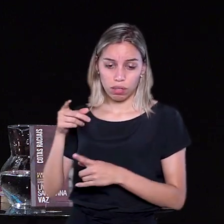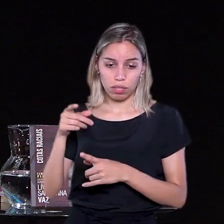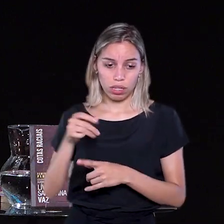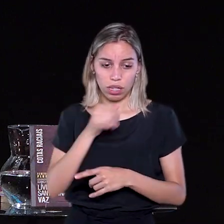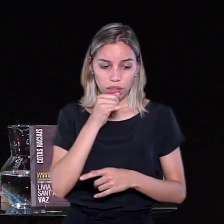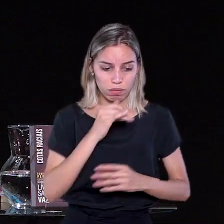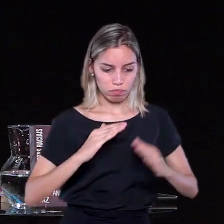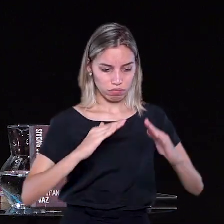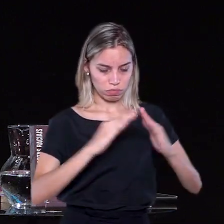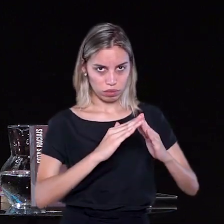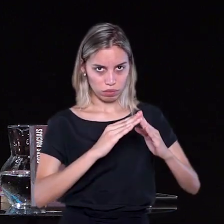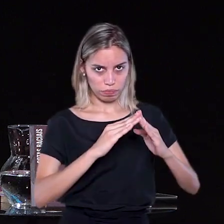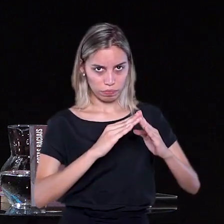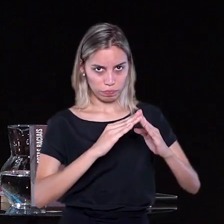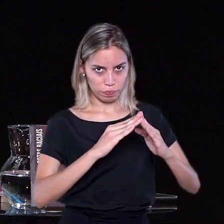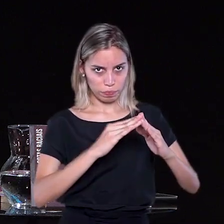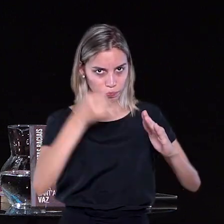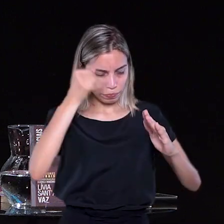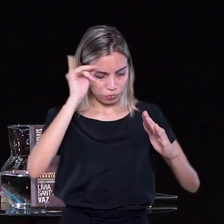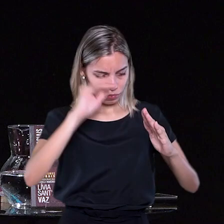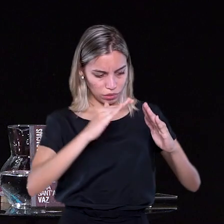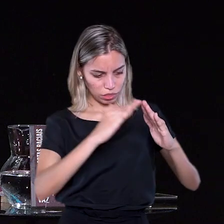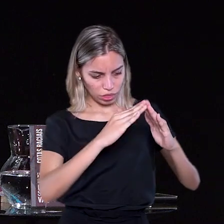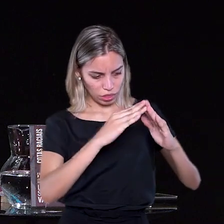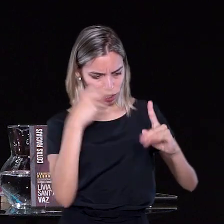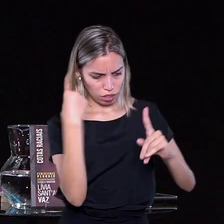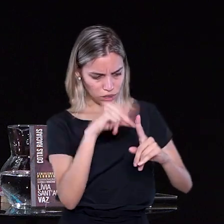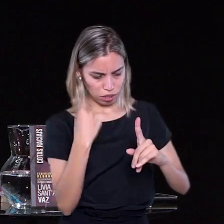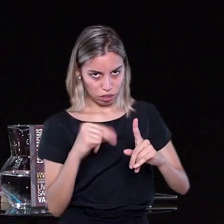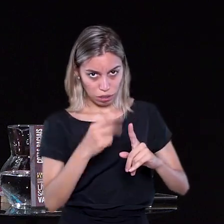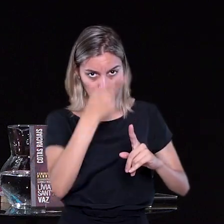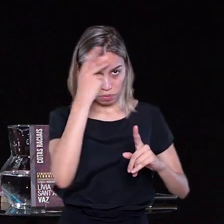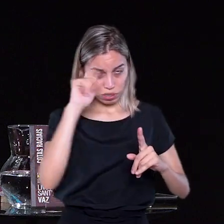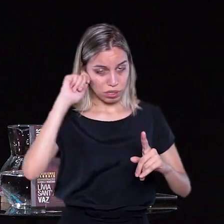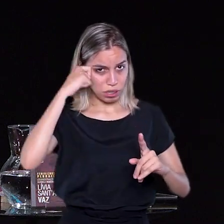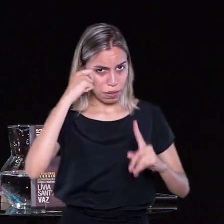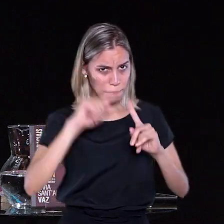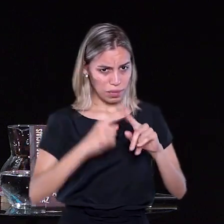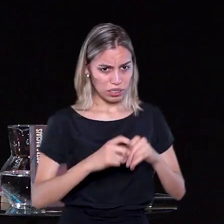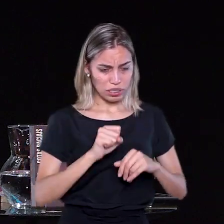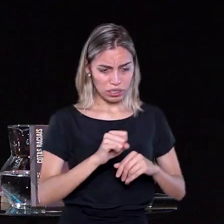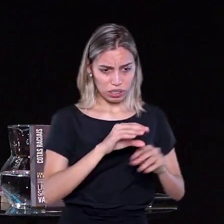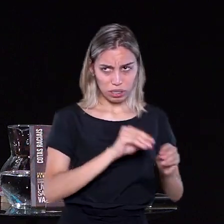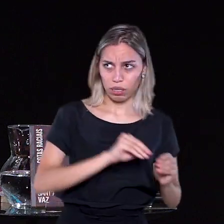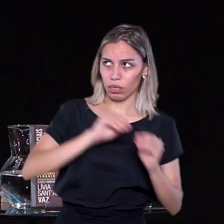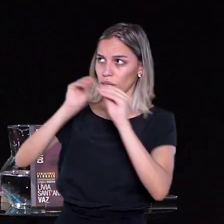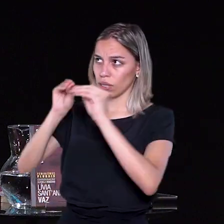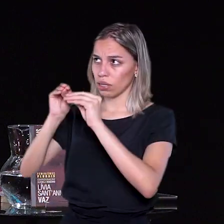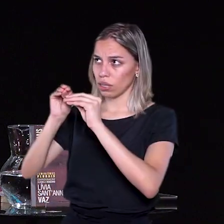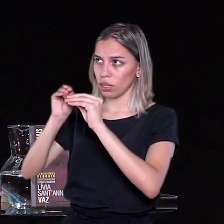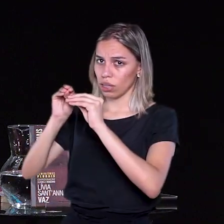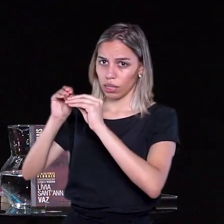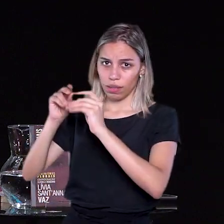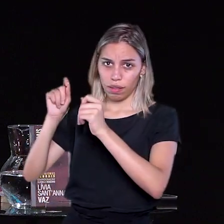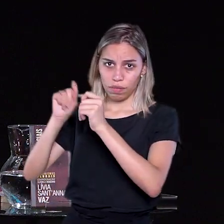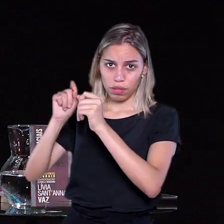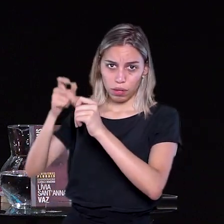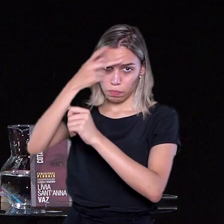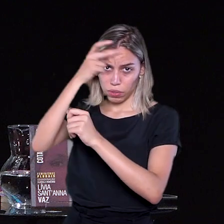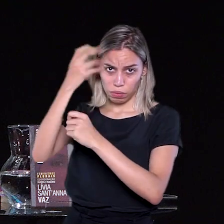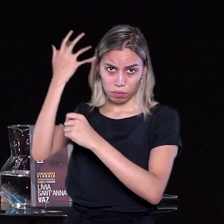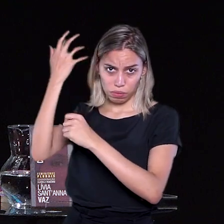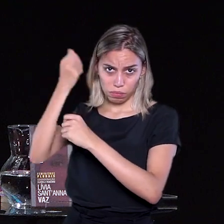era aceitável, era naturalizado, inclusive. Mas, quando esses mesmos mecanismos são aplicados em solo europeu contra corpos brancos,